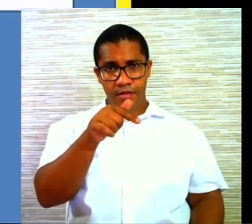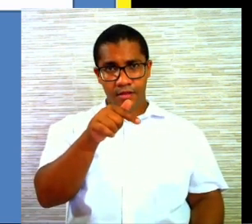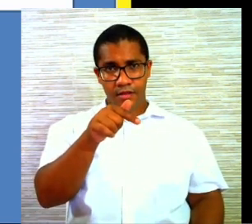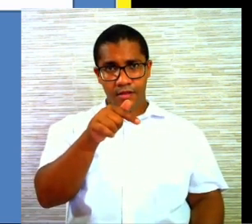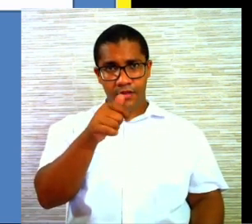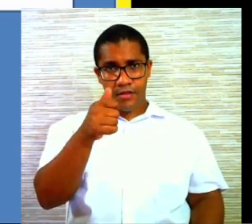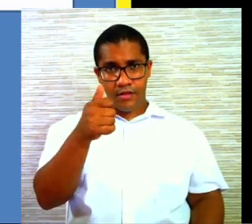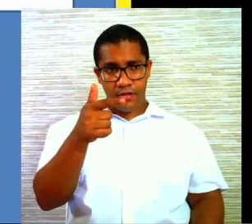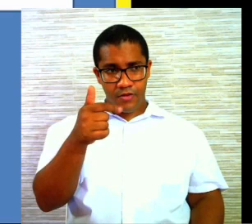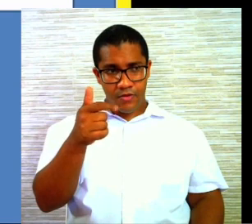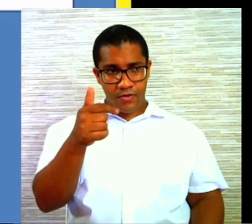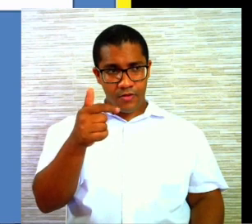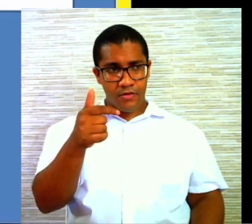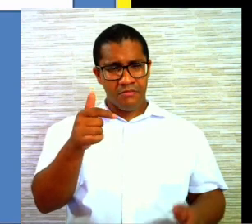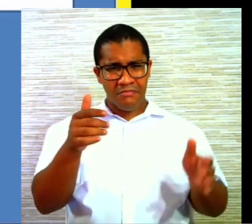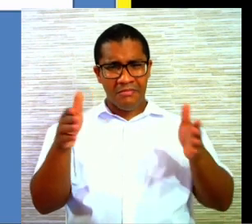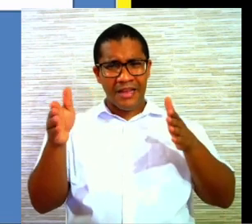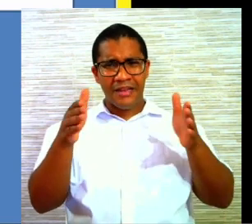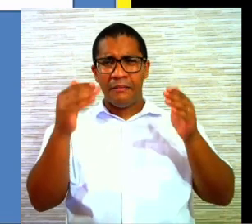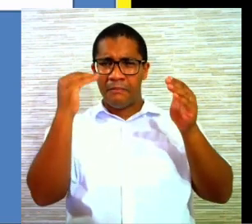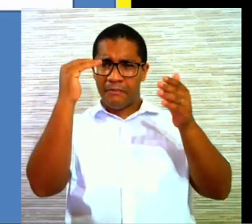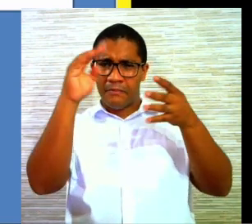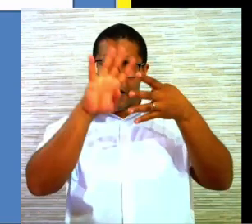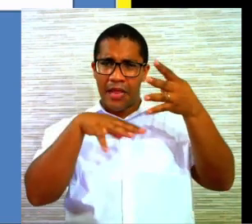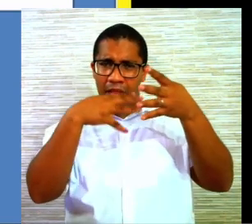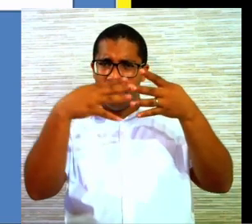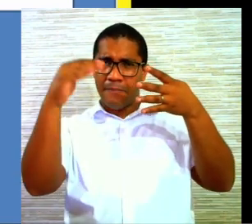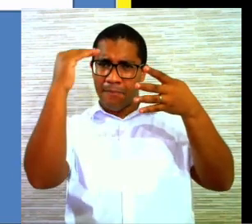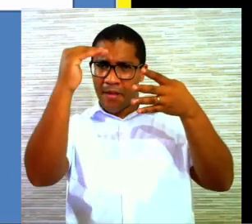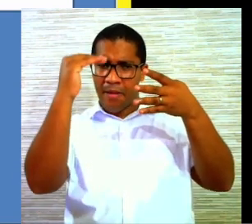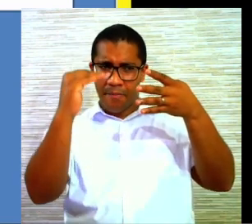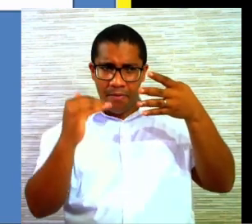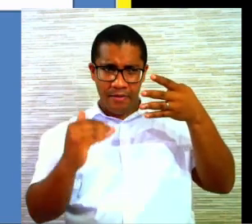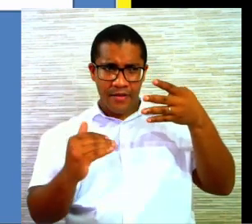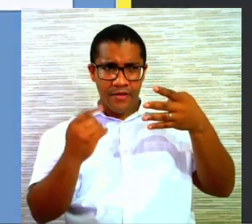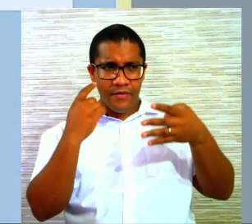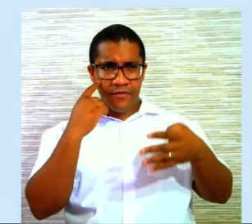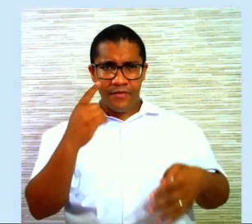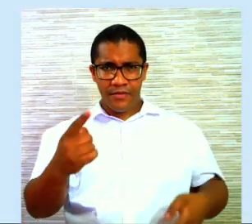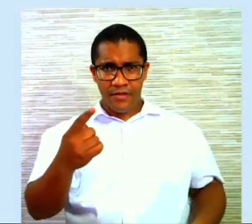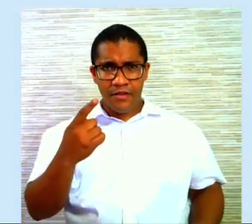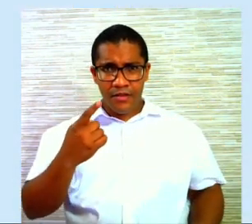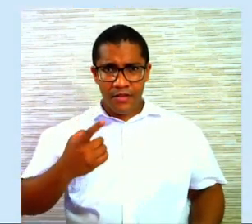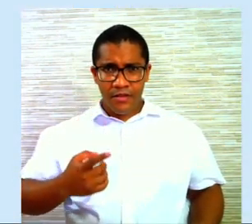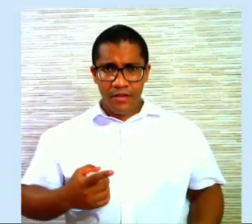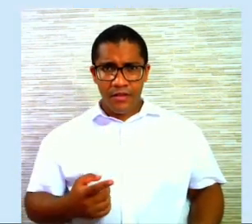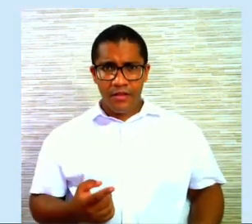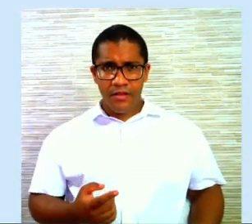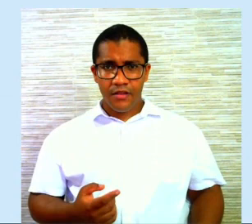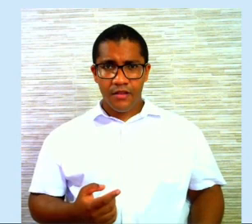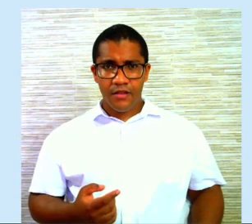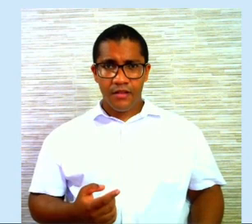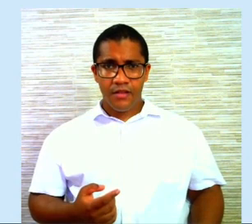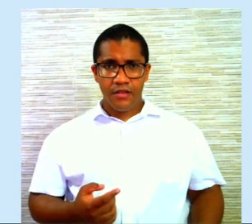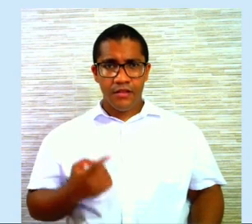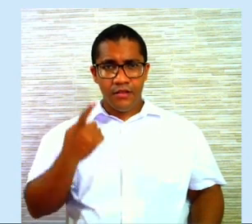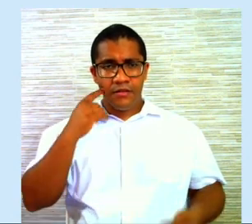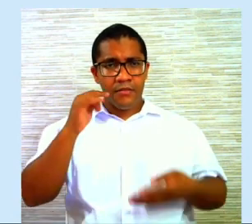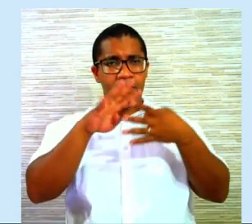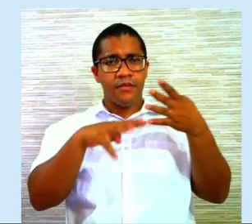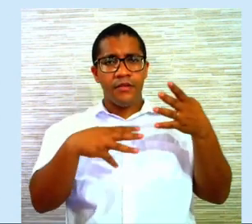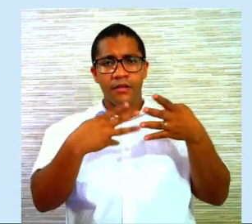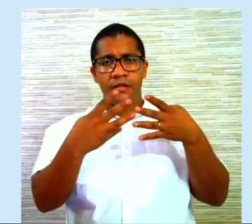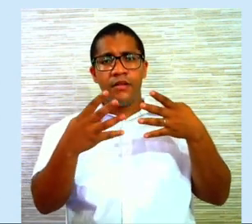712,7 milhares de escravos. Então, vejamos, preste atenção